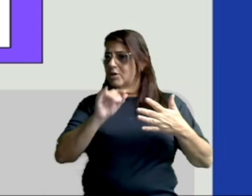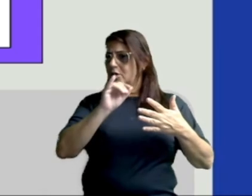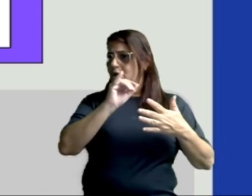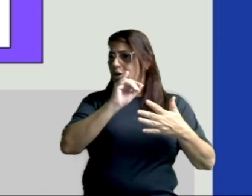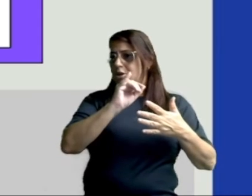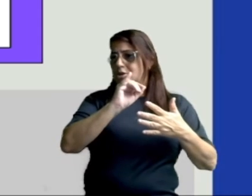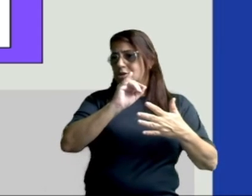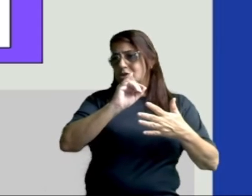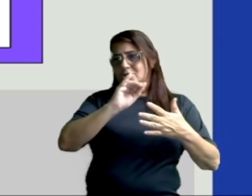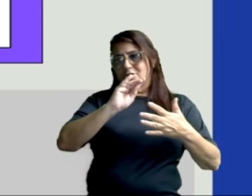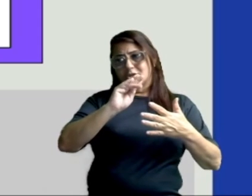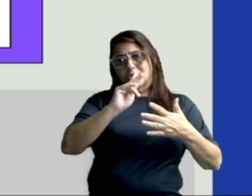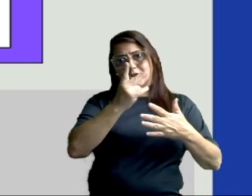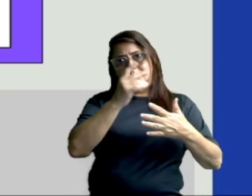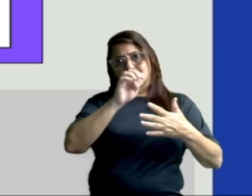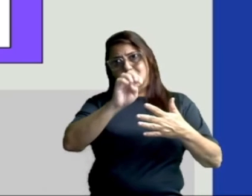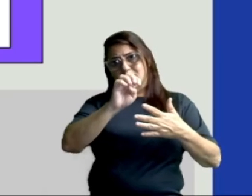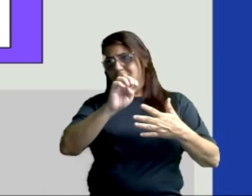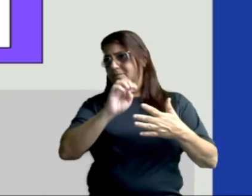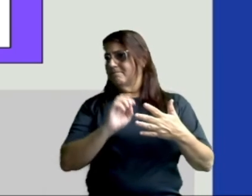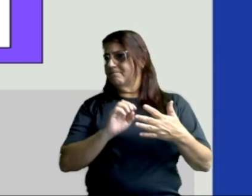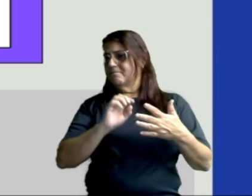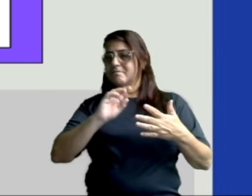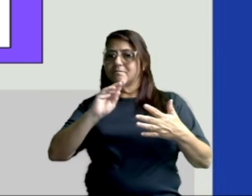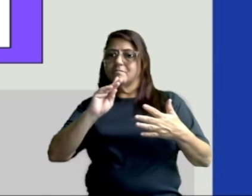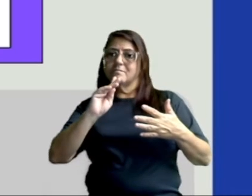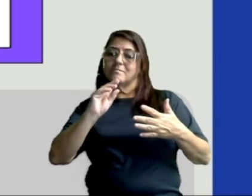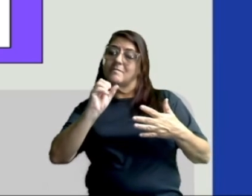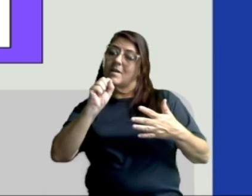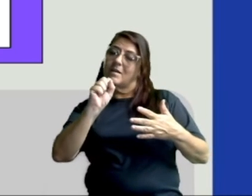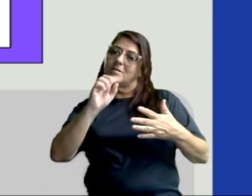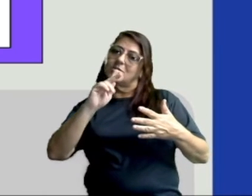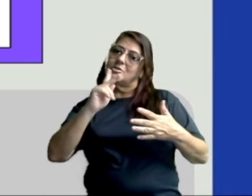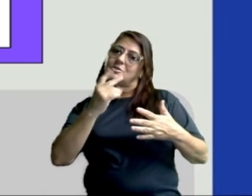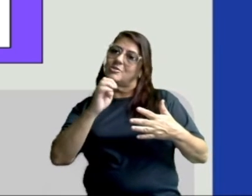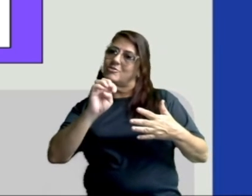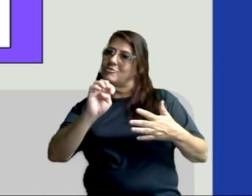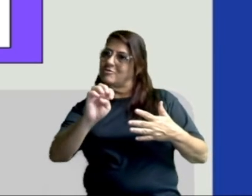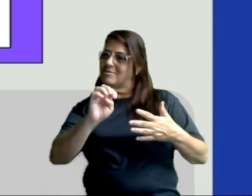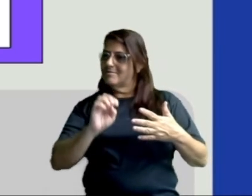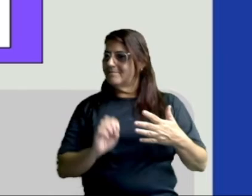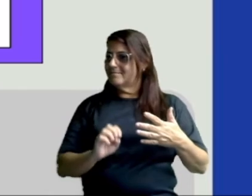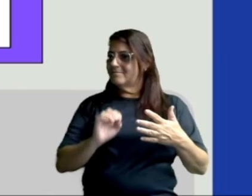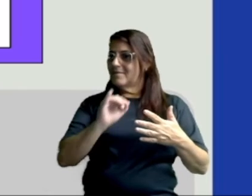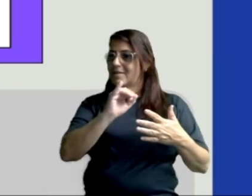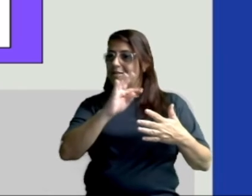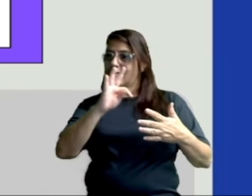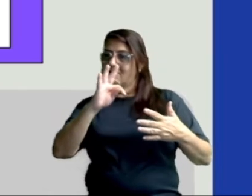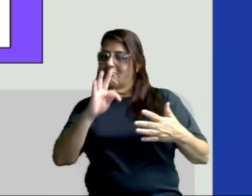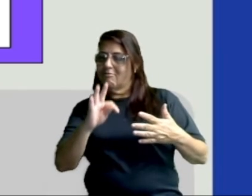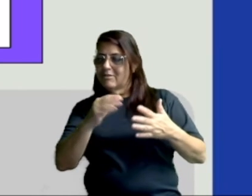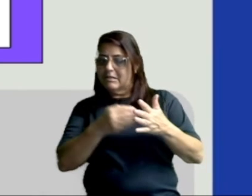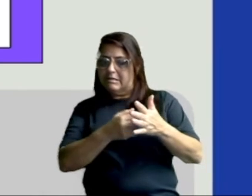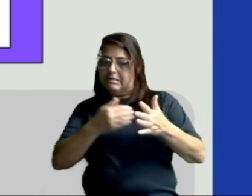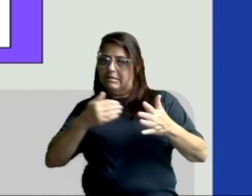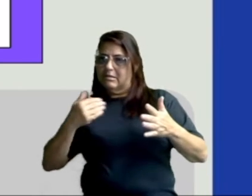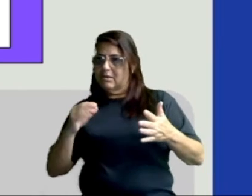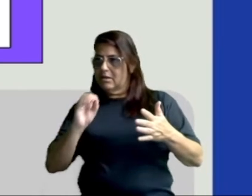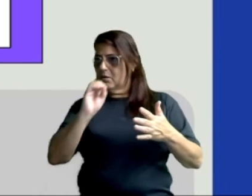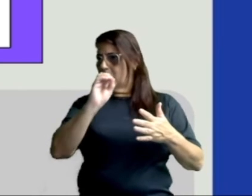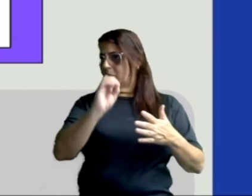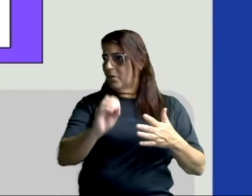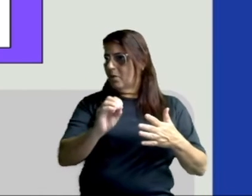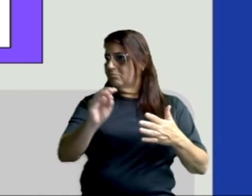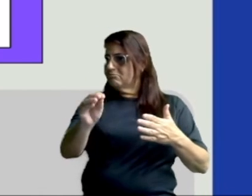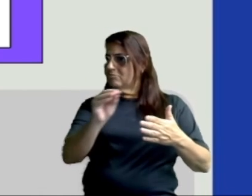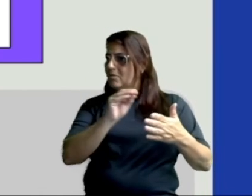por exemplo, e is com not, você junta. No lugar desse O, tira-se o O